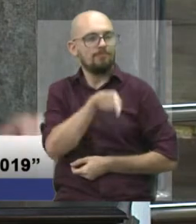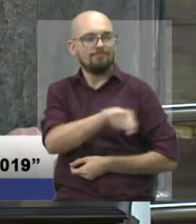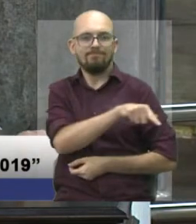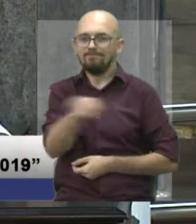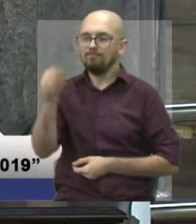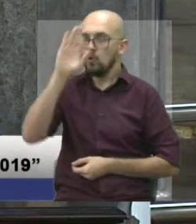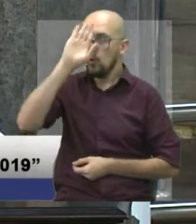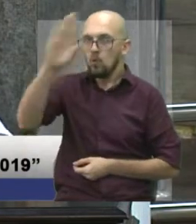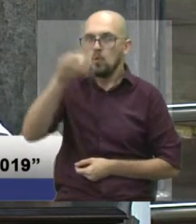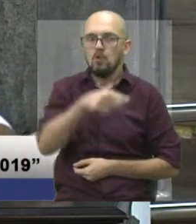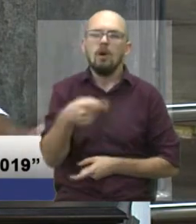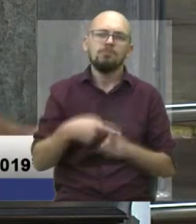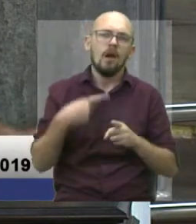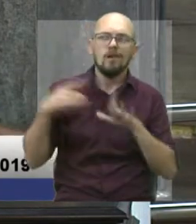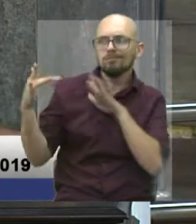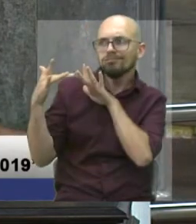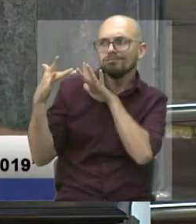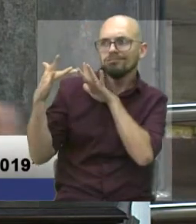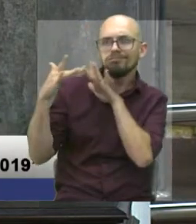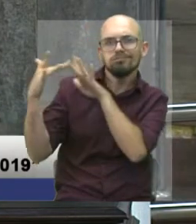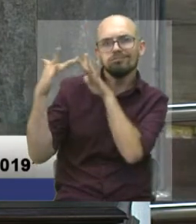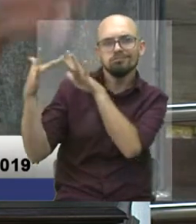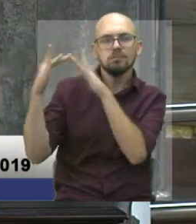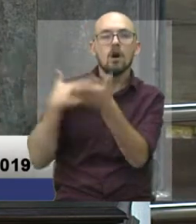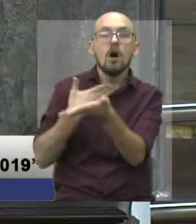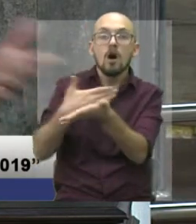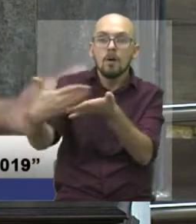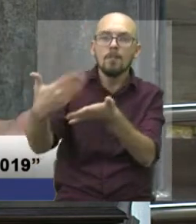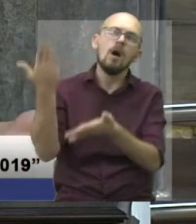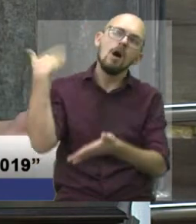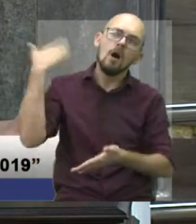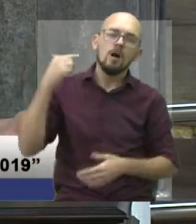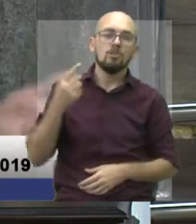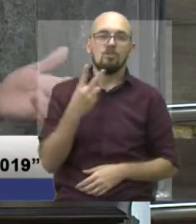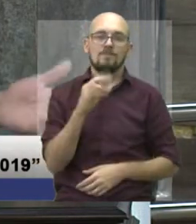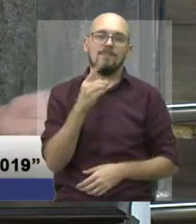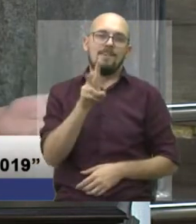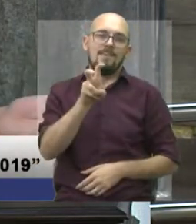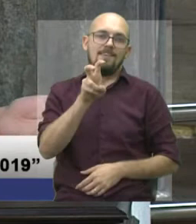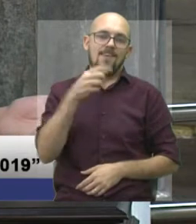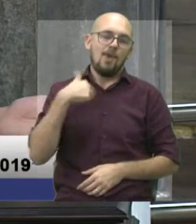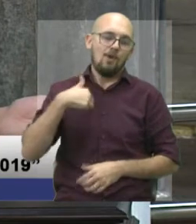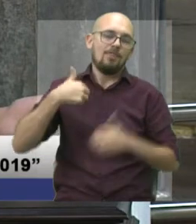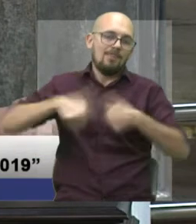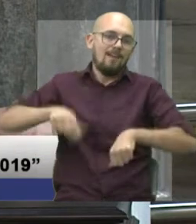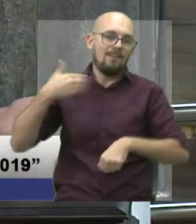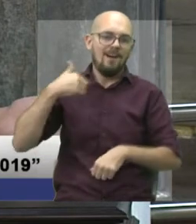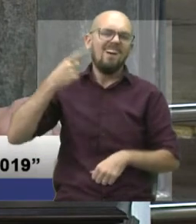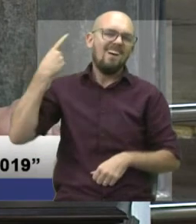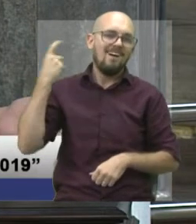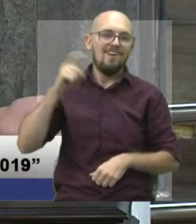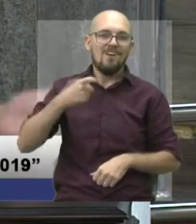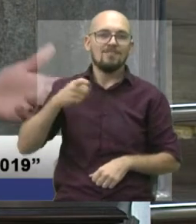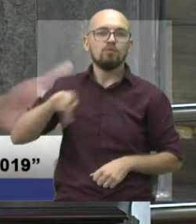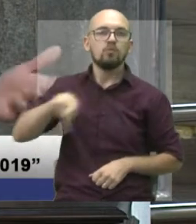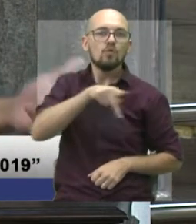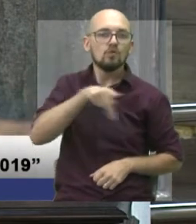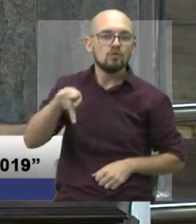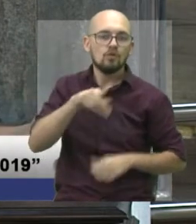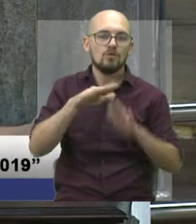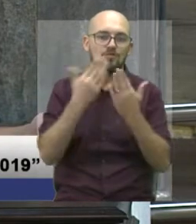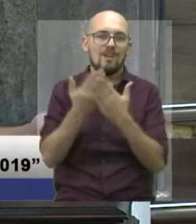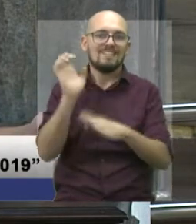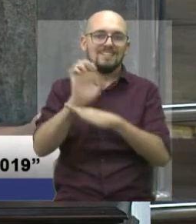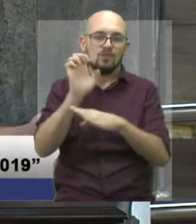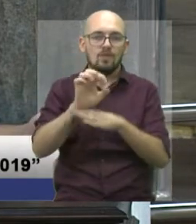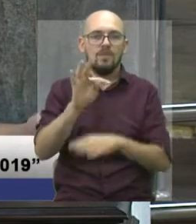meu envolvimento com o Parlamento Jovem Brasileiro, começa lá em 2015, quando eu vou lá, professor da Escola Estadual, professor Antônio